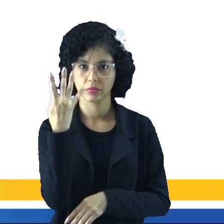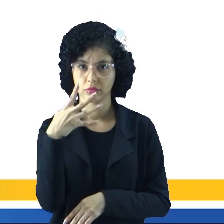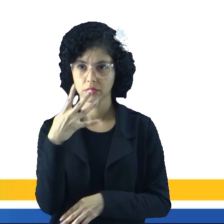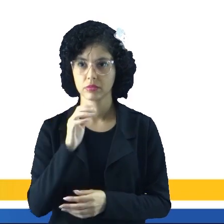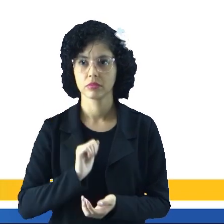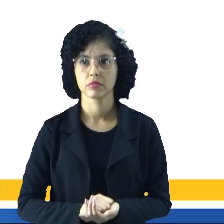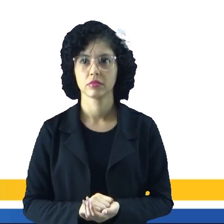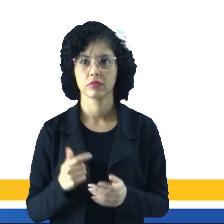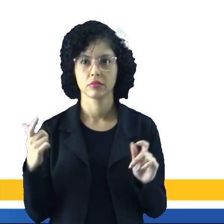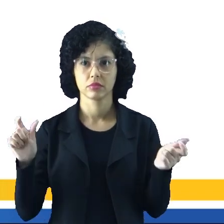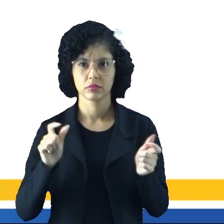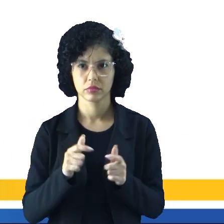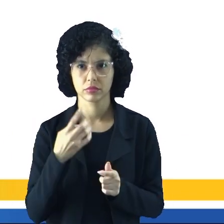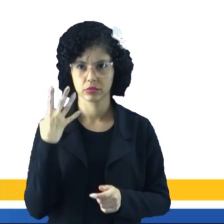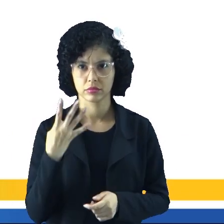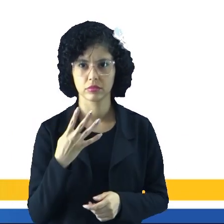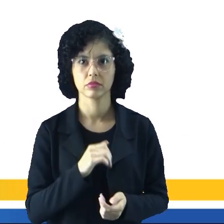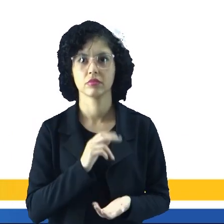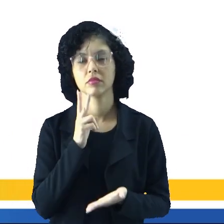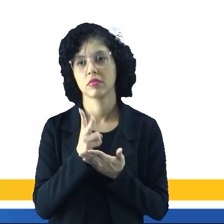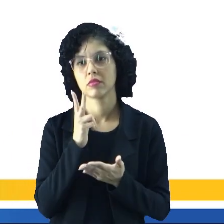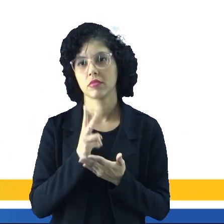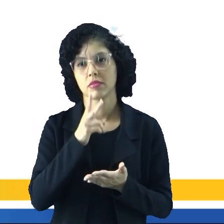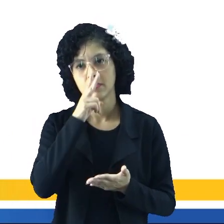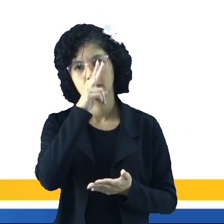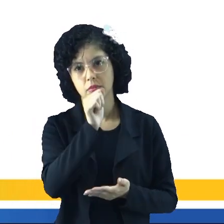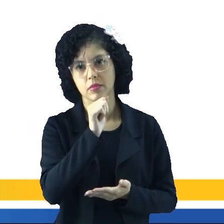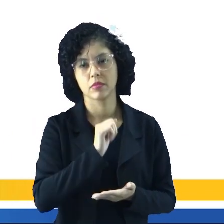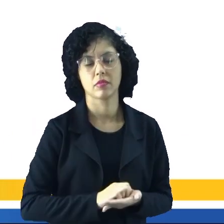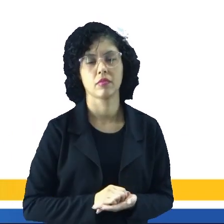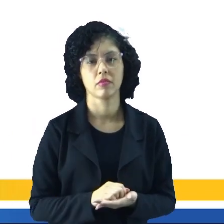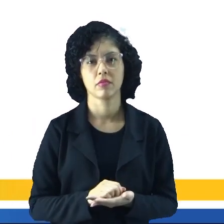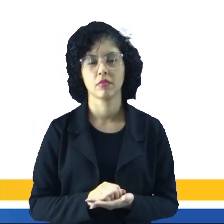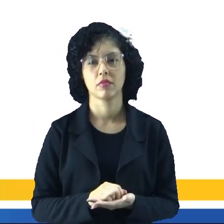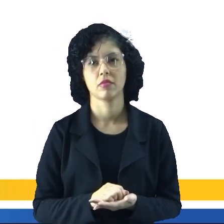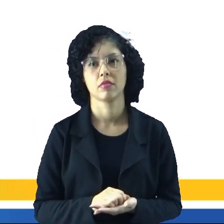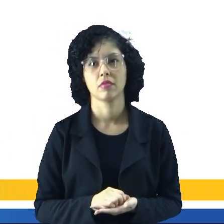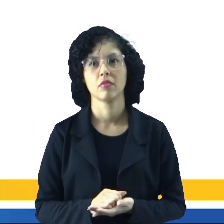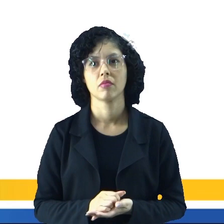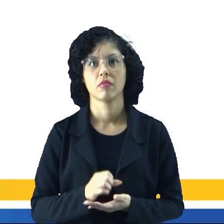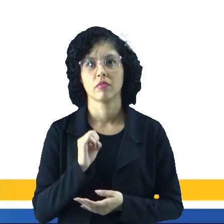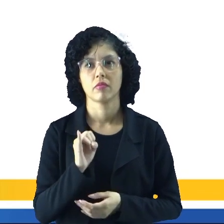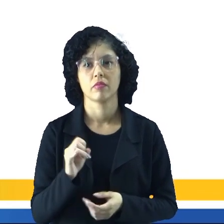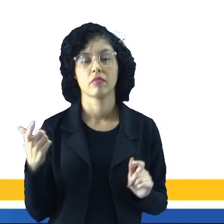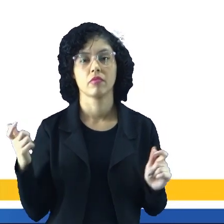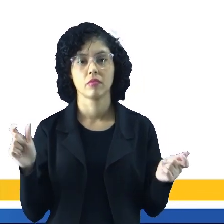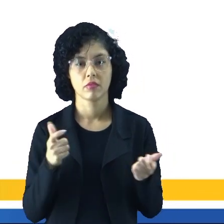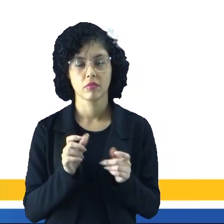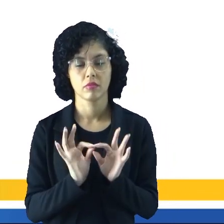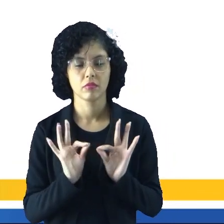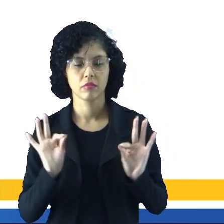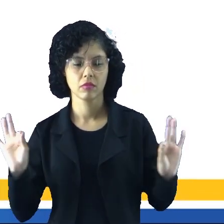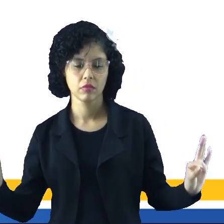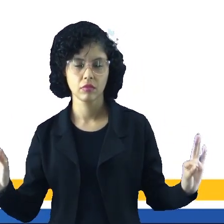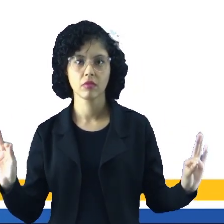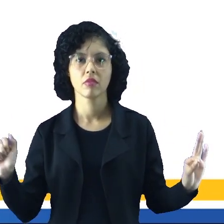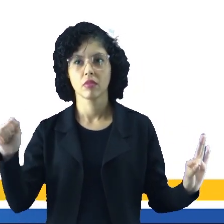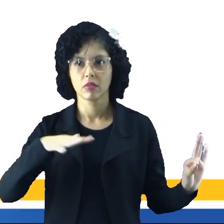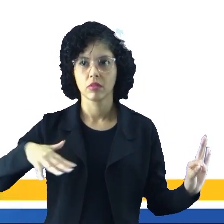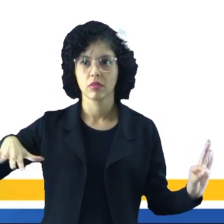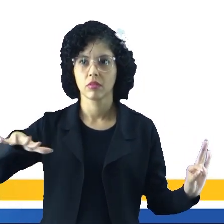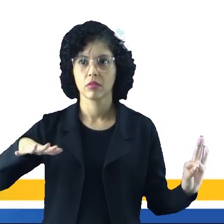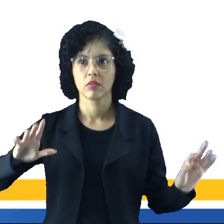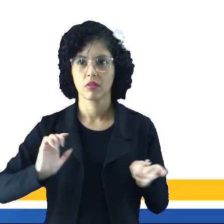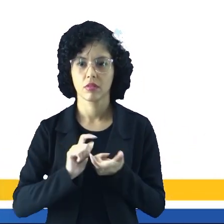vai diminuir 4 vezes, do mesmo jeito da força elétrica, ó, certo? E se você diminuir a distância, o campo elétrico